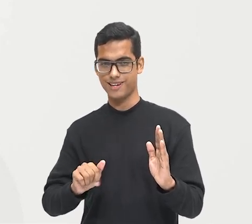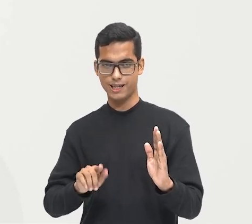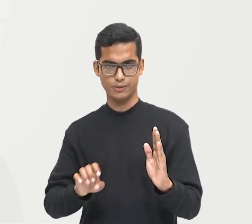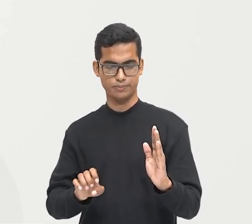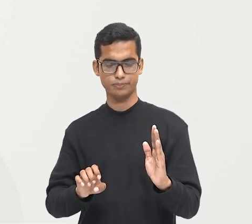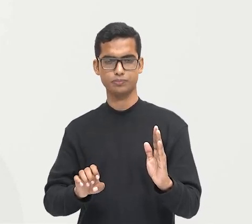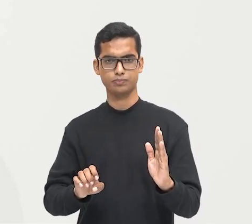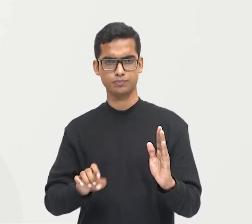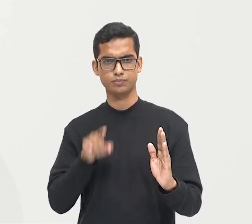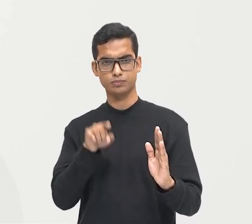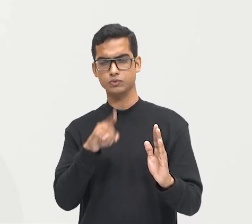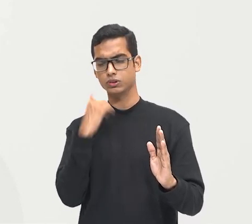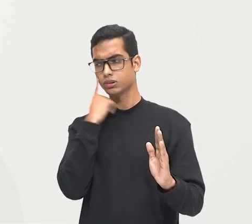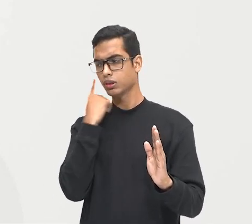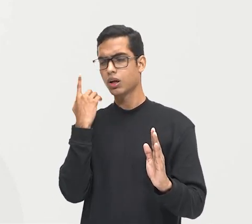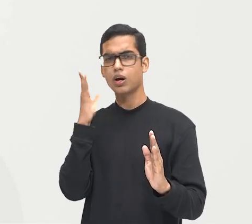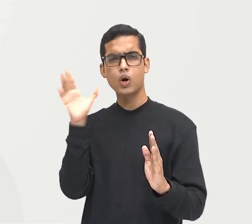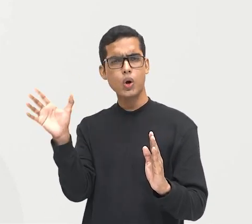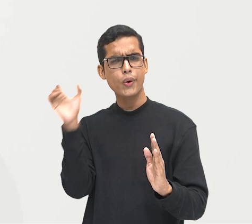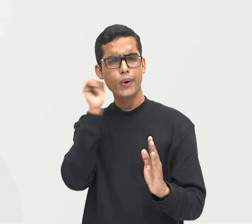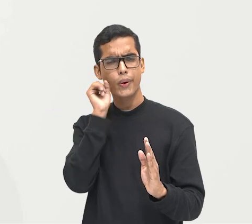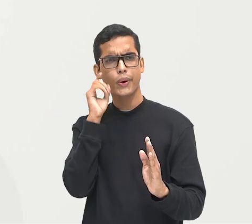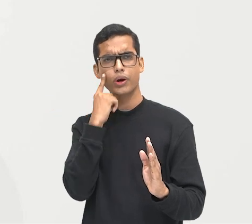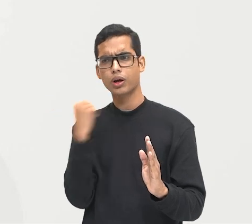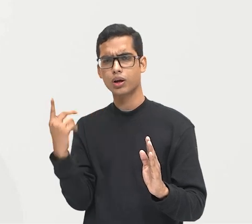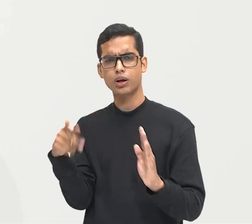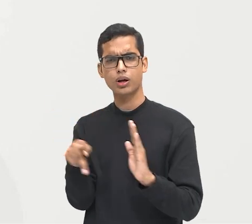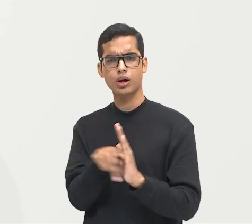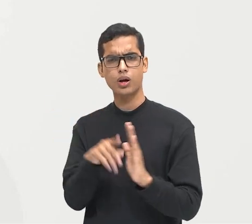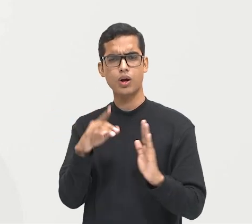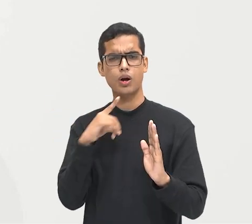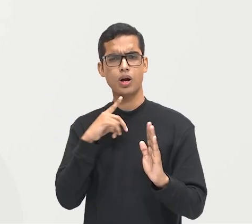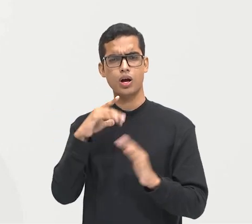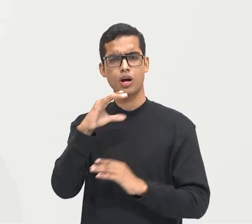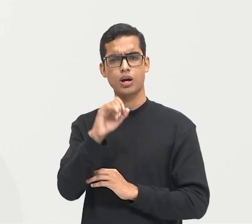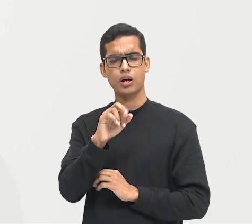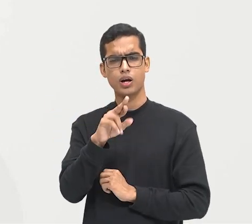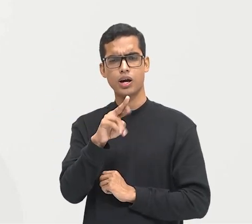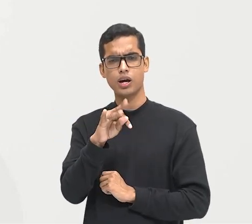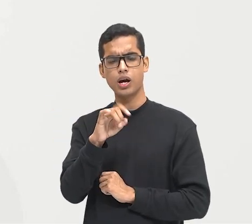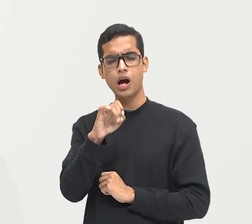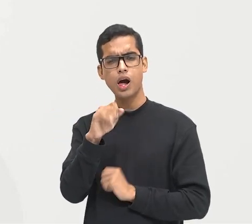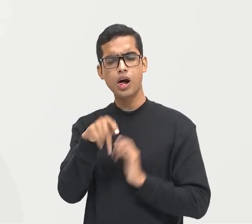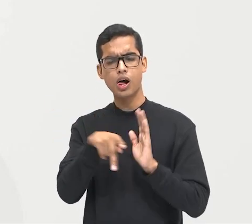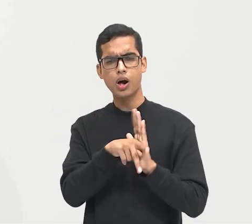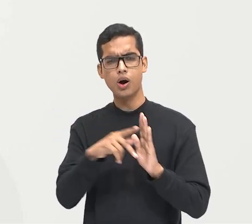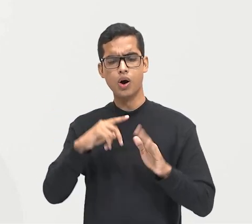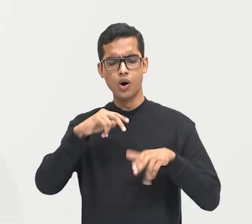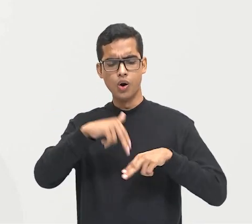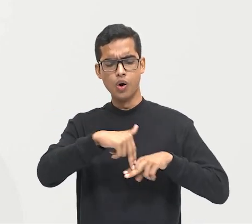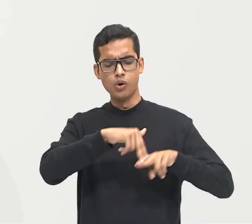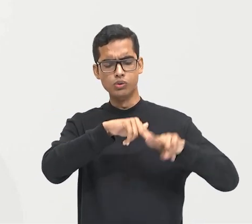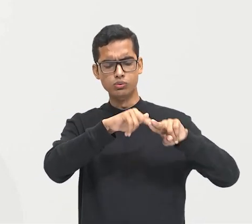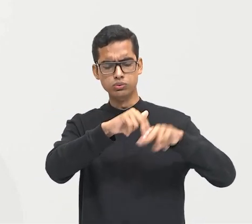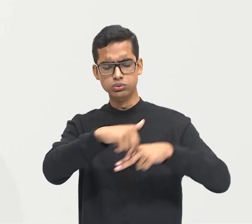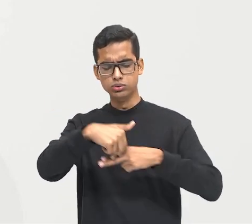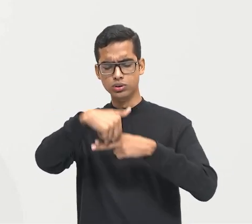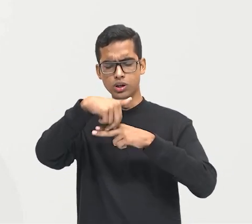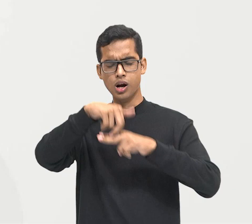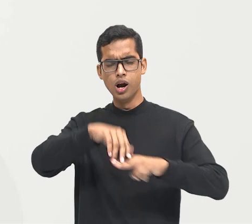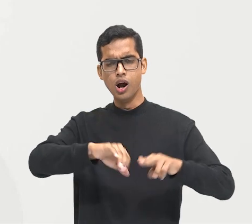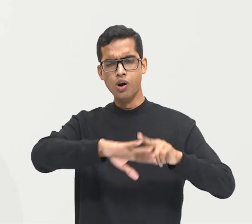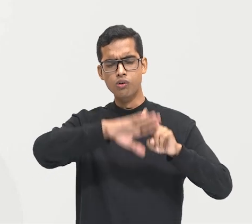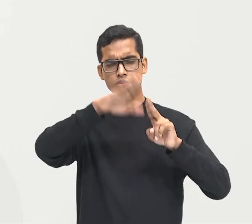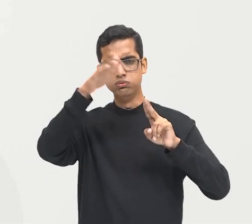Então, se você já ouviu aquela expressão lá, na crista da onda, né? O surfista está ali surfando ali na crista da